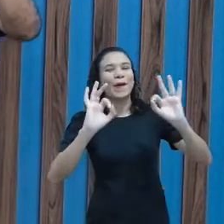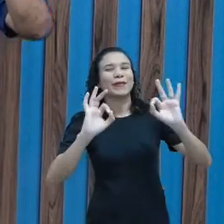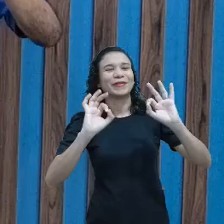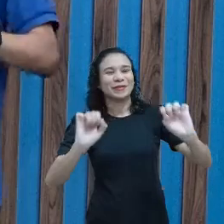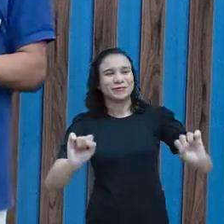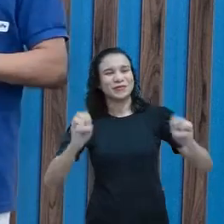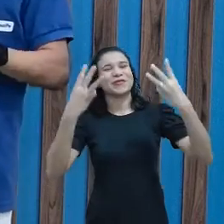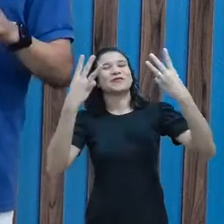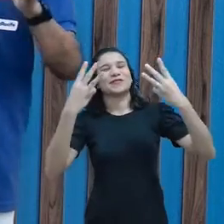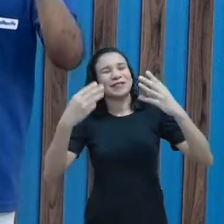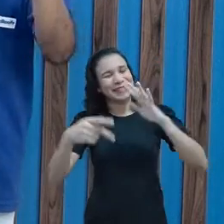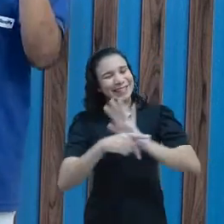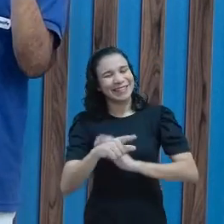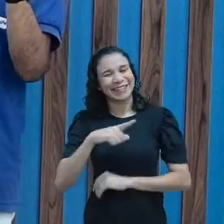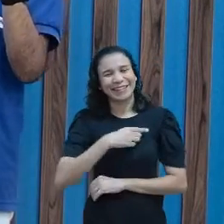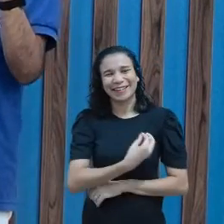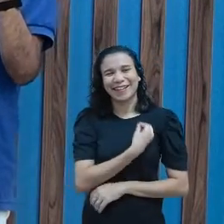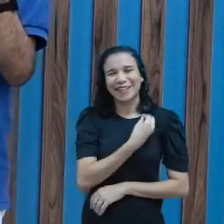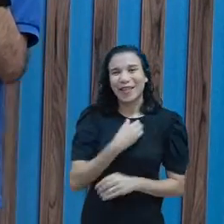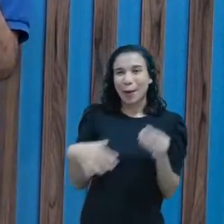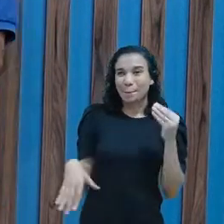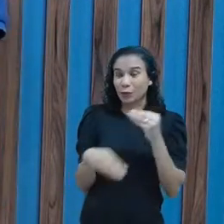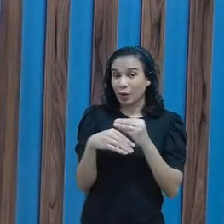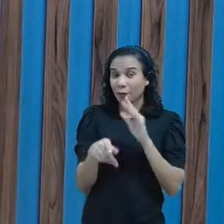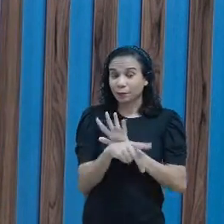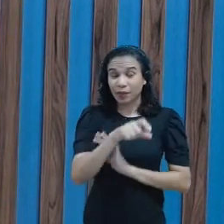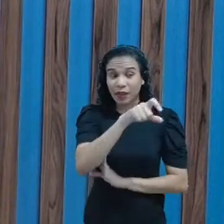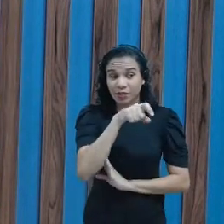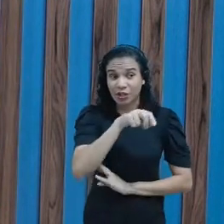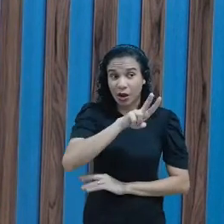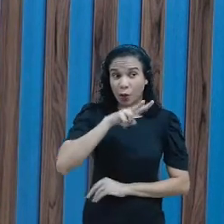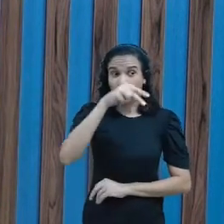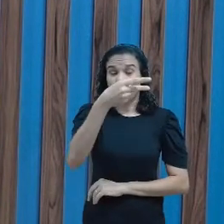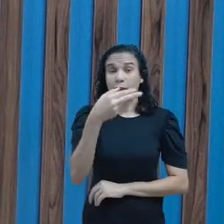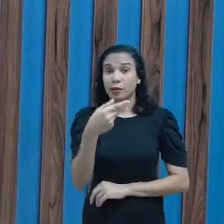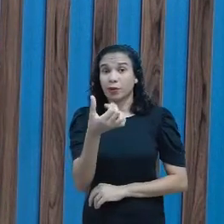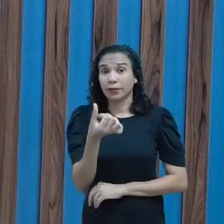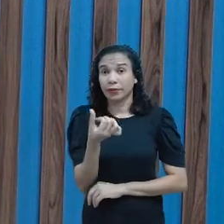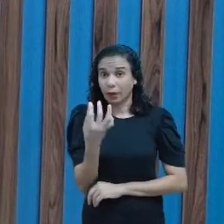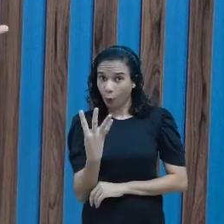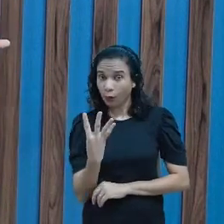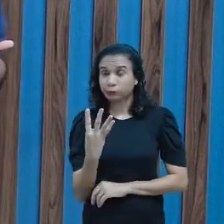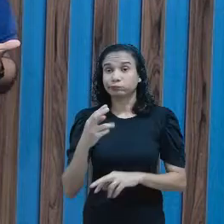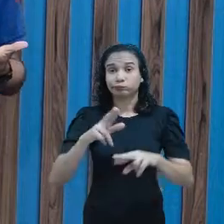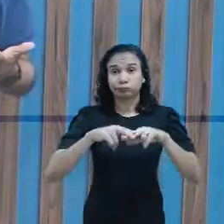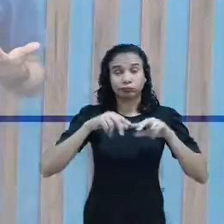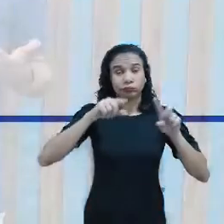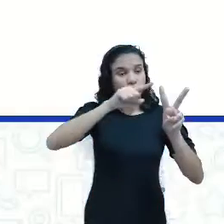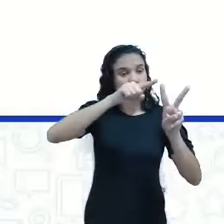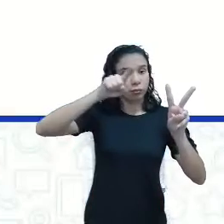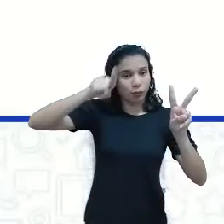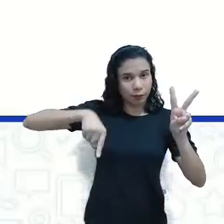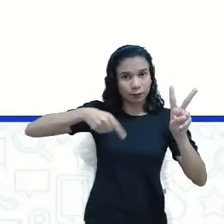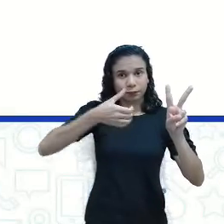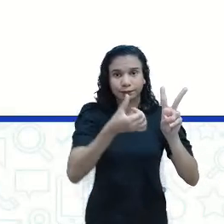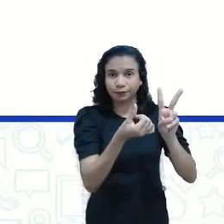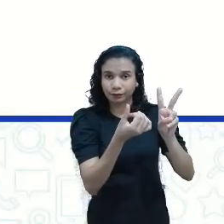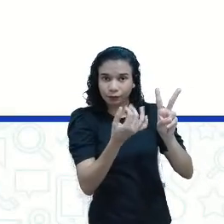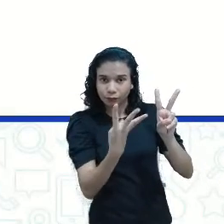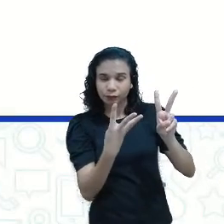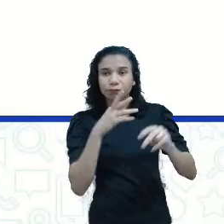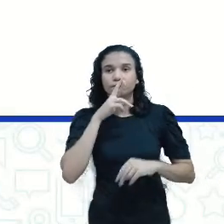show de bola. Ó, vai colocar aqui, ó, que x ao quadrado é igual a 64, ou seja, a raiz quadrada de 64, que é igual